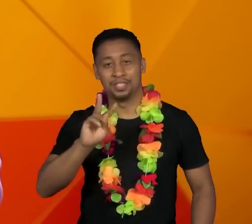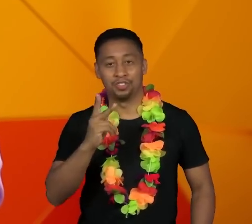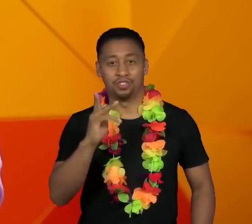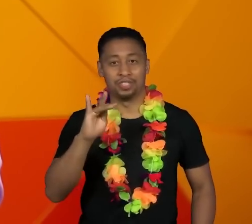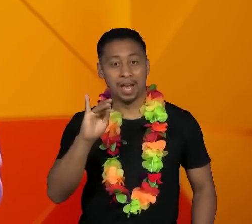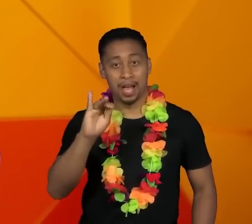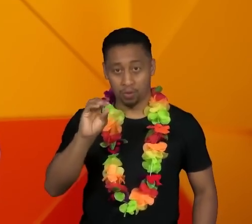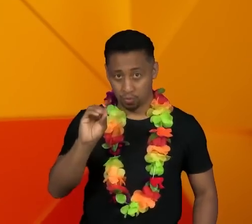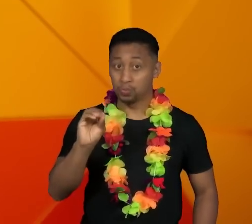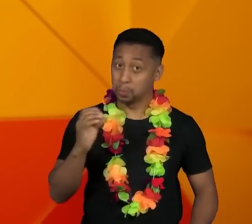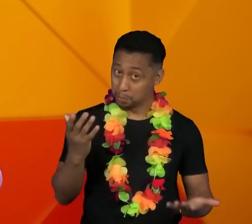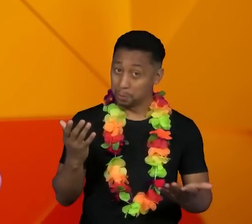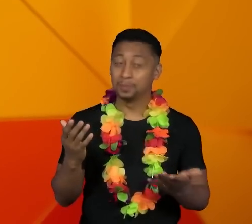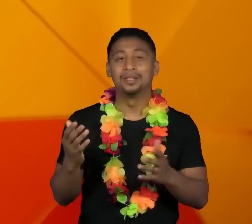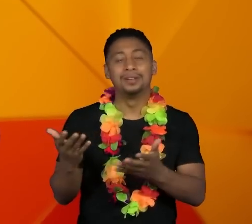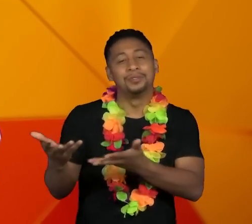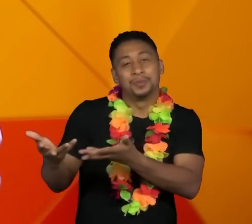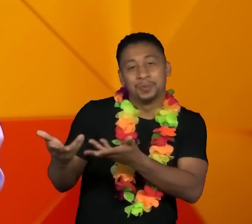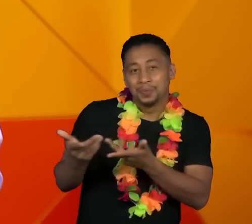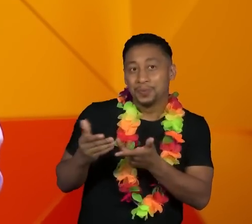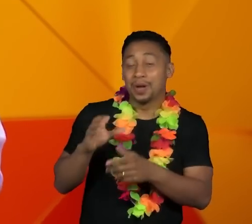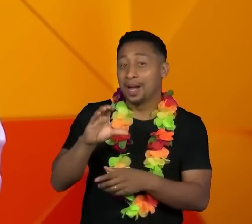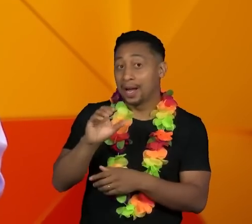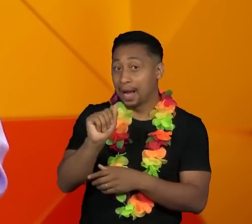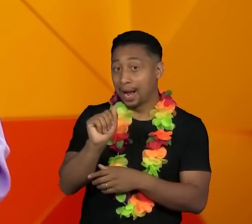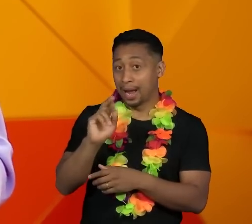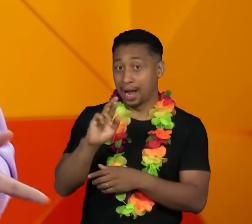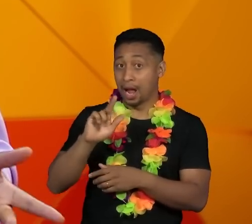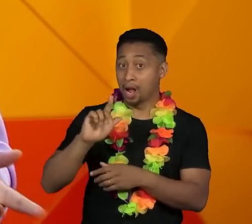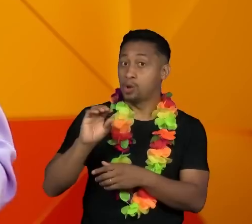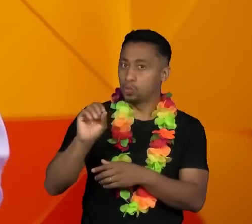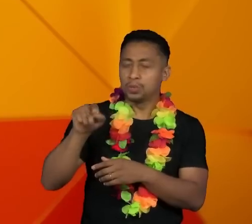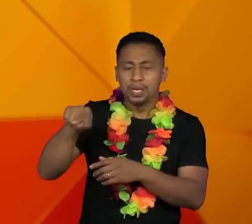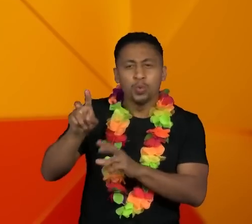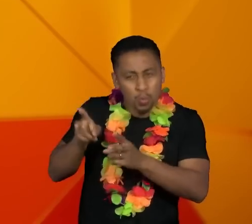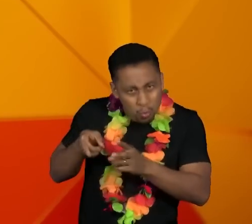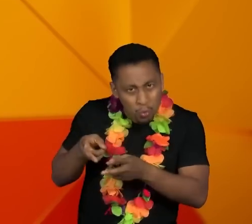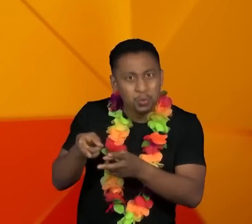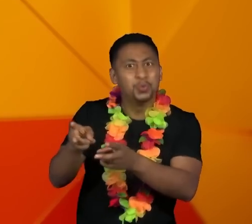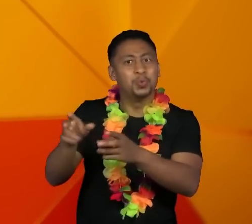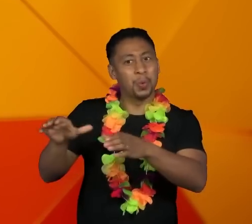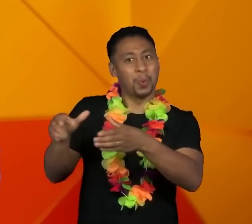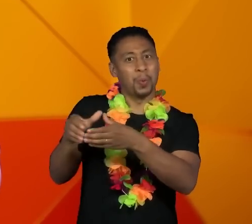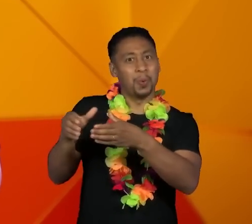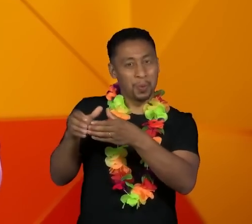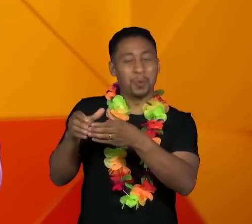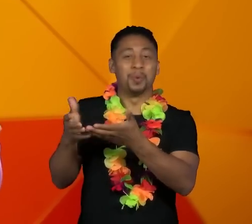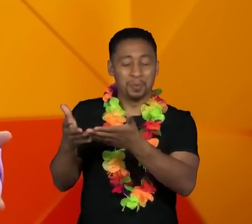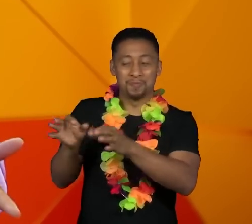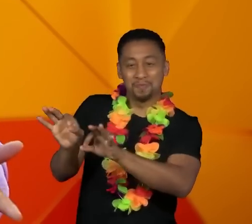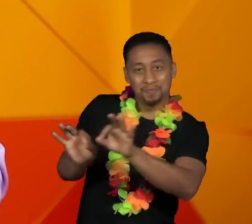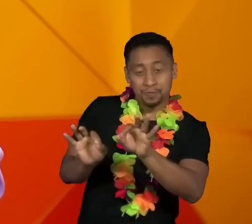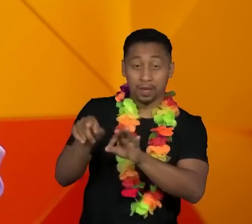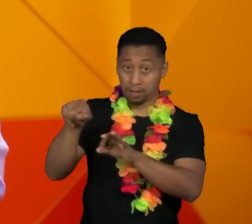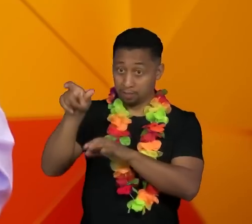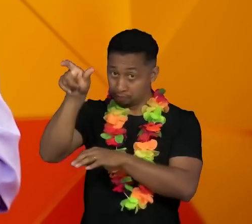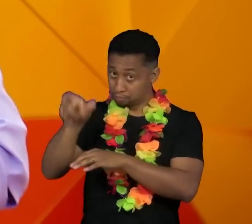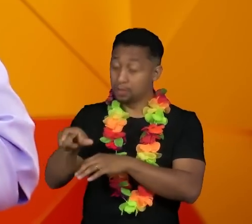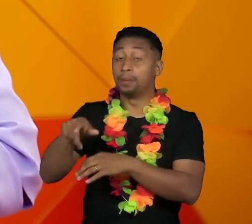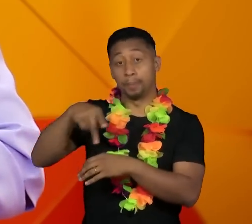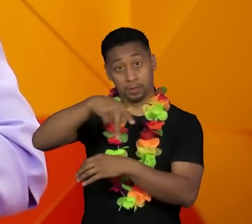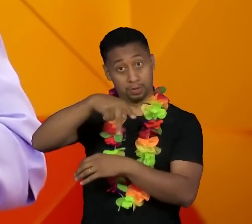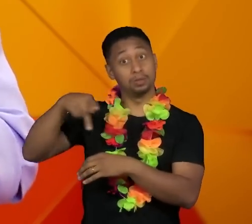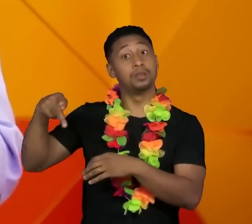samba paulista, Carlos Alberto Caetano é o único que continua na ativa. Ele é fundador e presidente de honra da Unidos